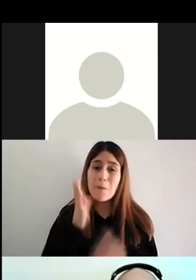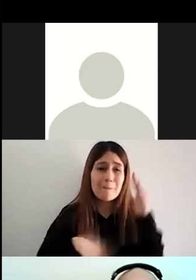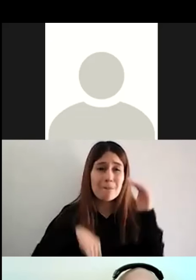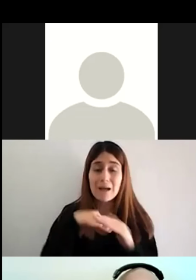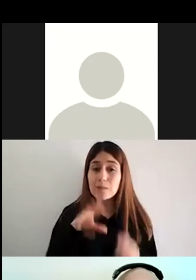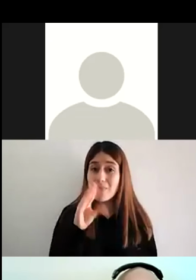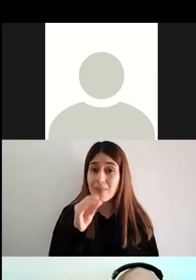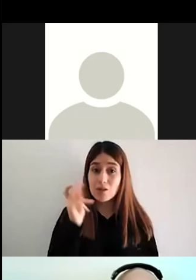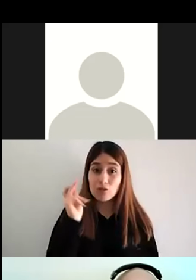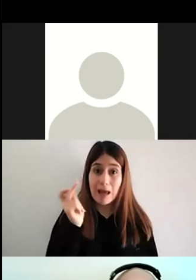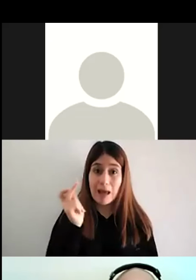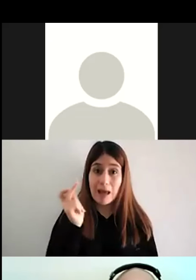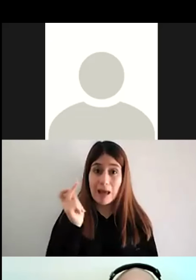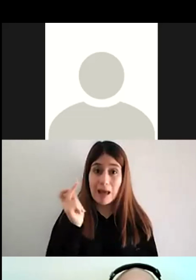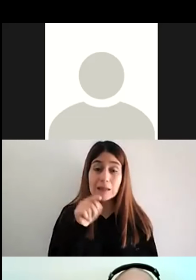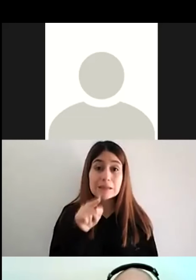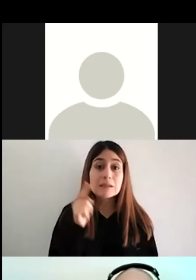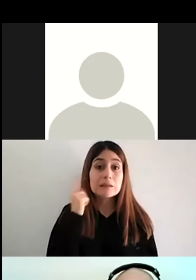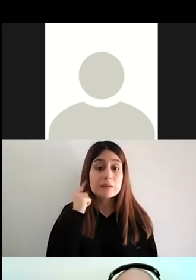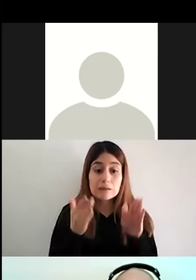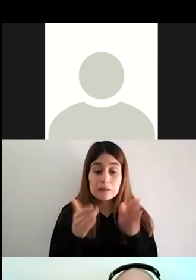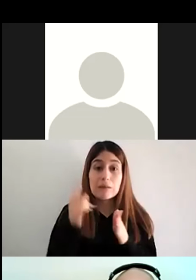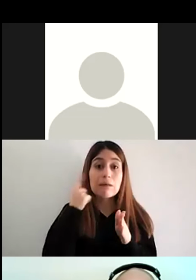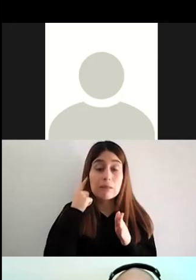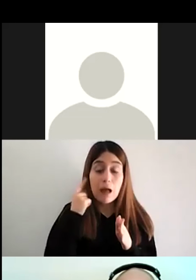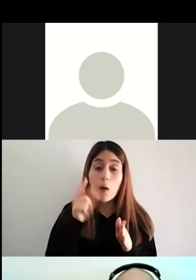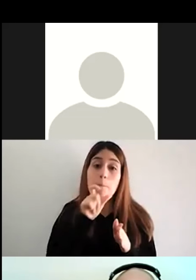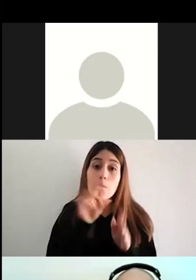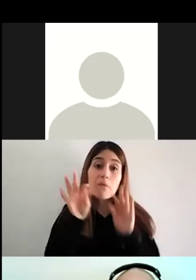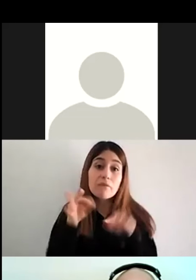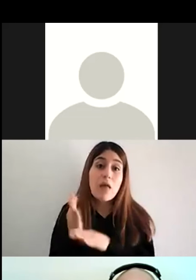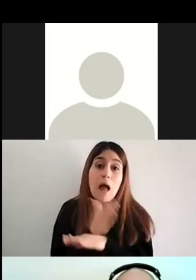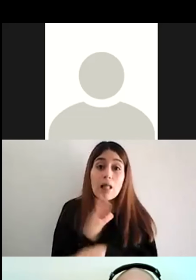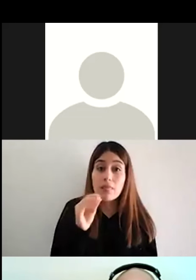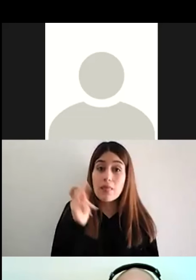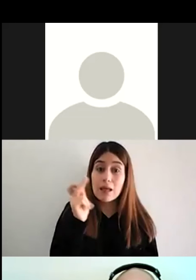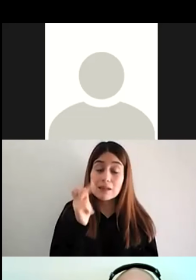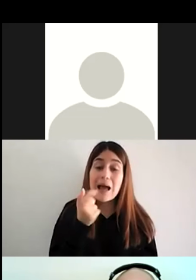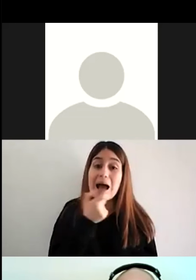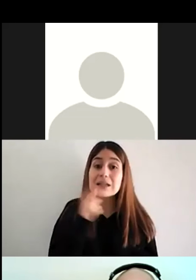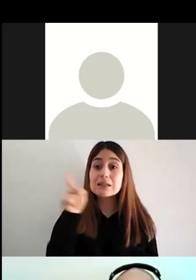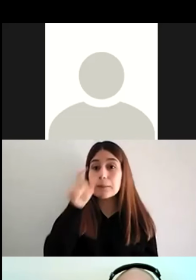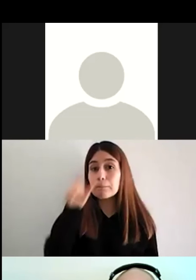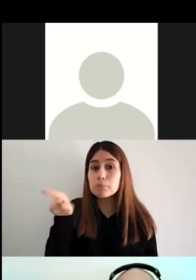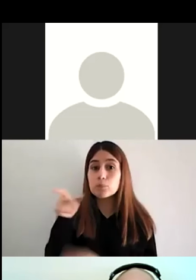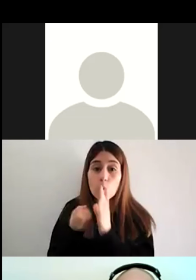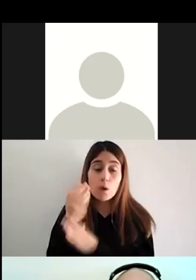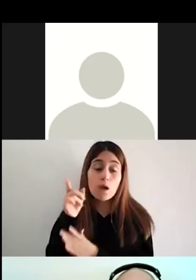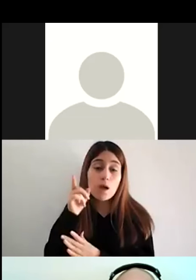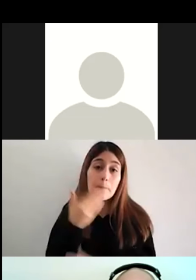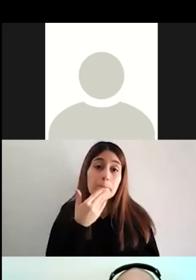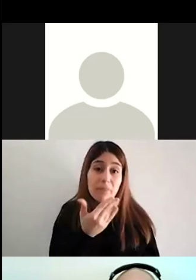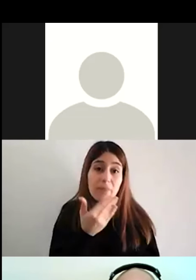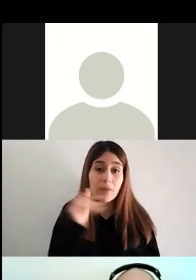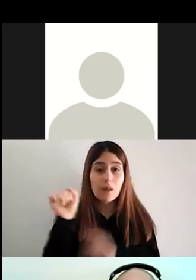anos. Esse período pode terminar antes dos 10 anos, a pedido do titular da AIM ou